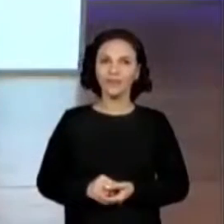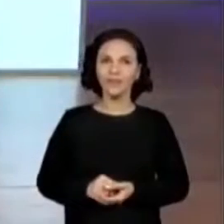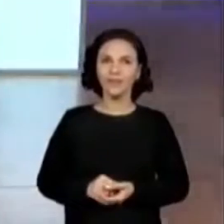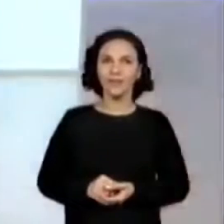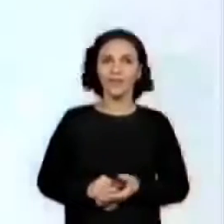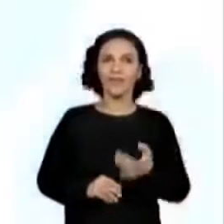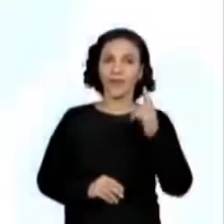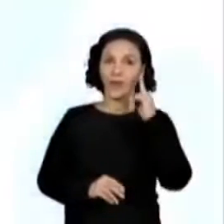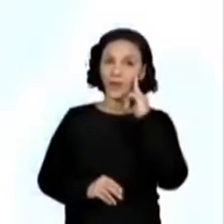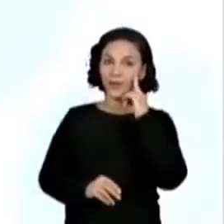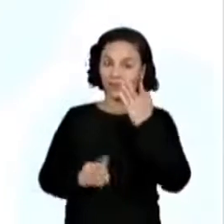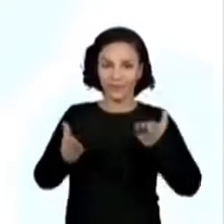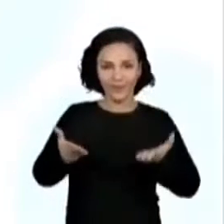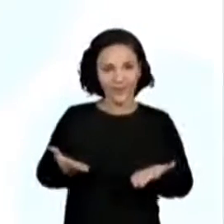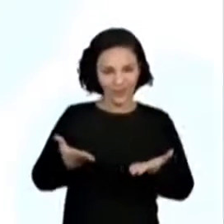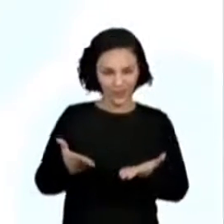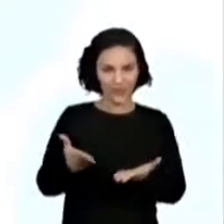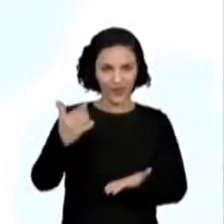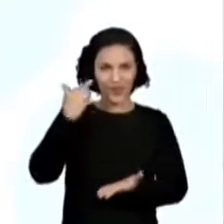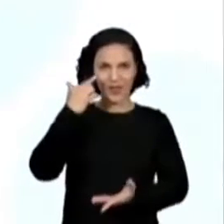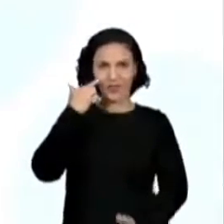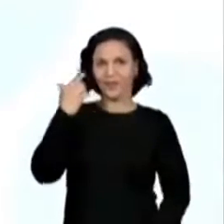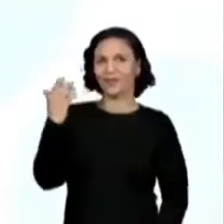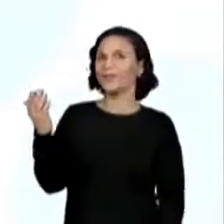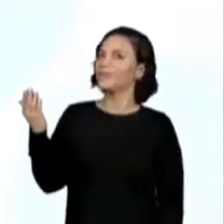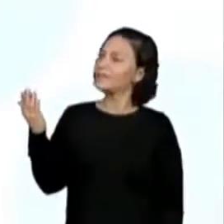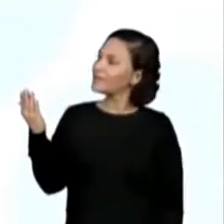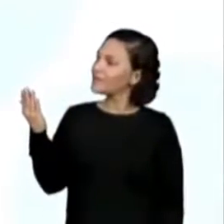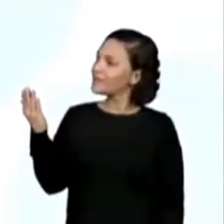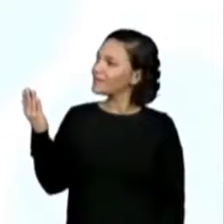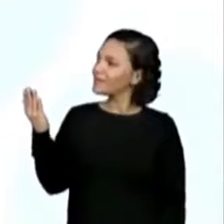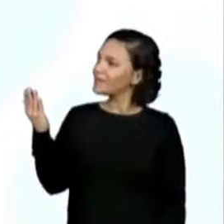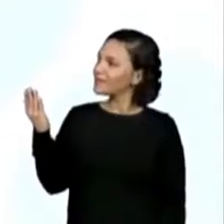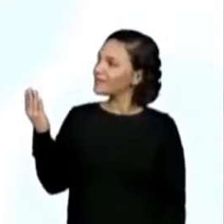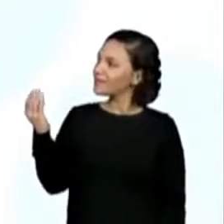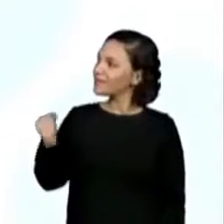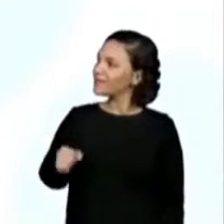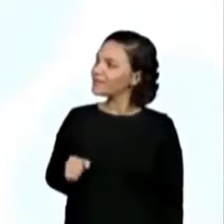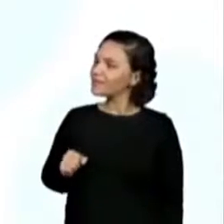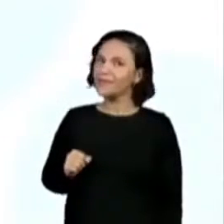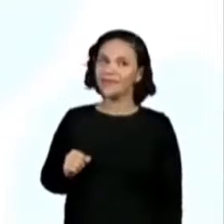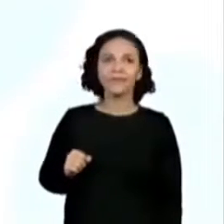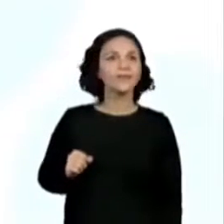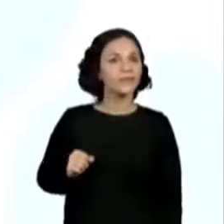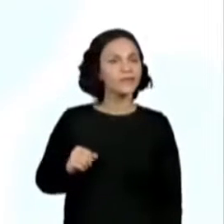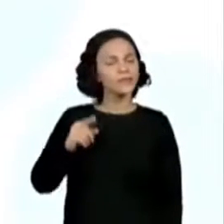fácil. Veja os biscoitos de uma das assadeiras. Então, tá aqui ó, na tela.